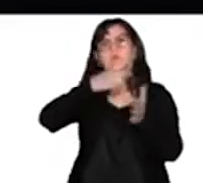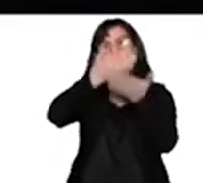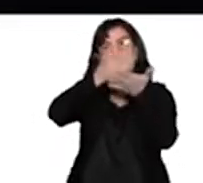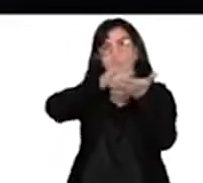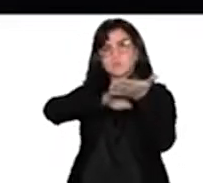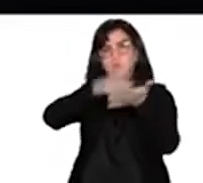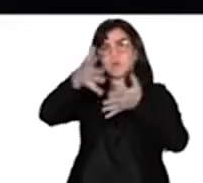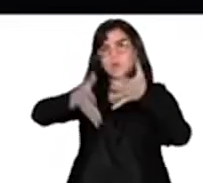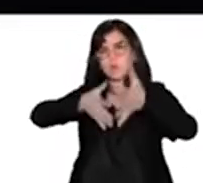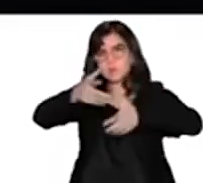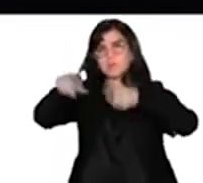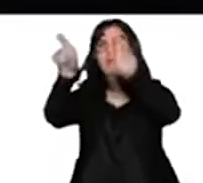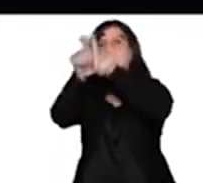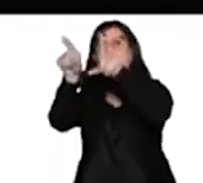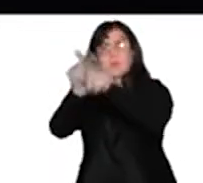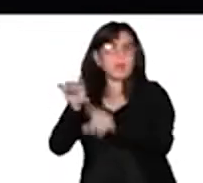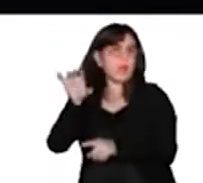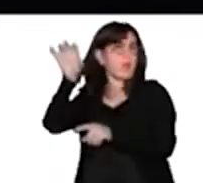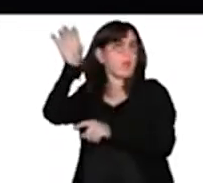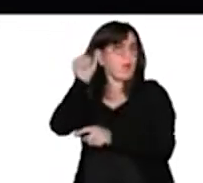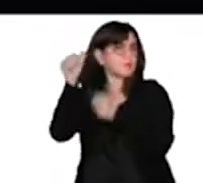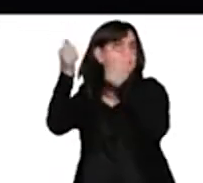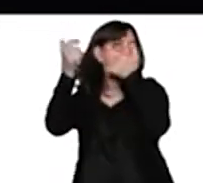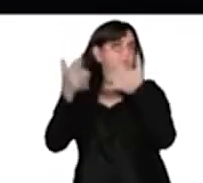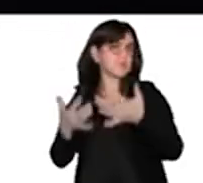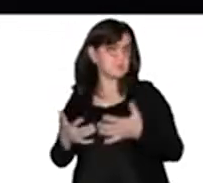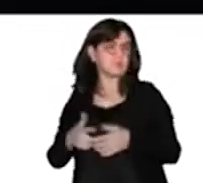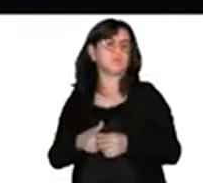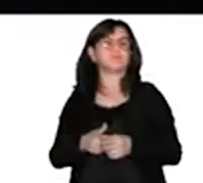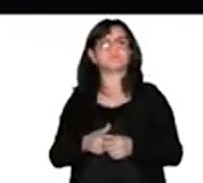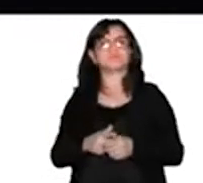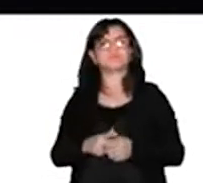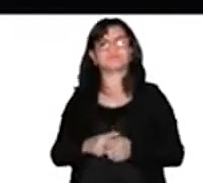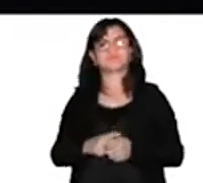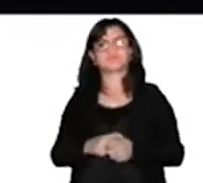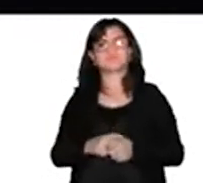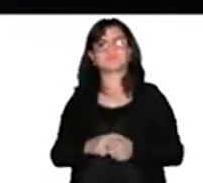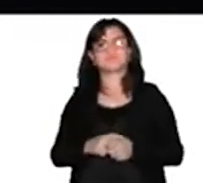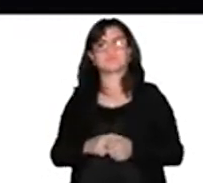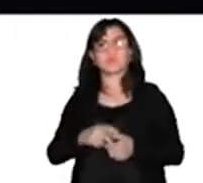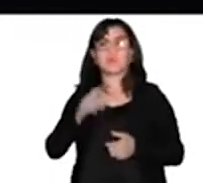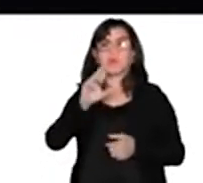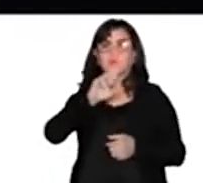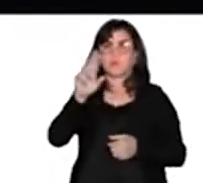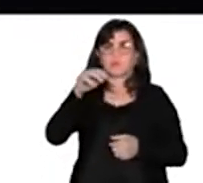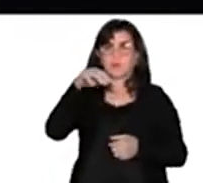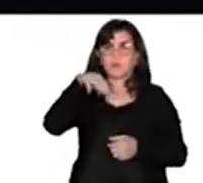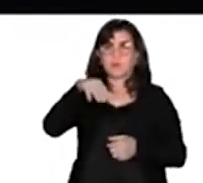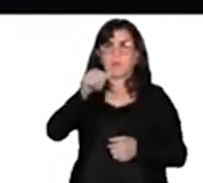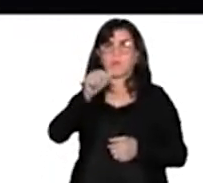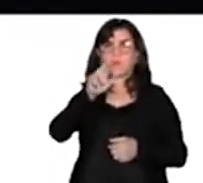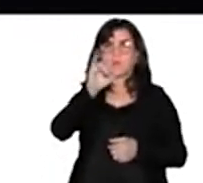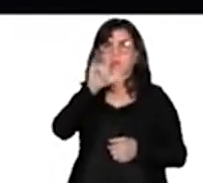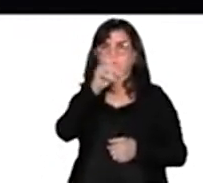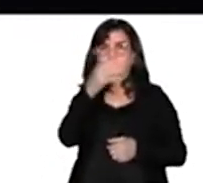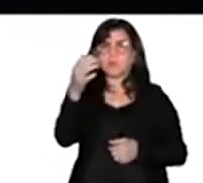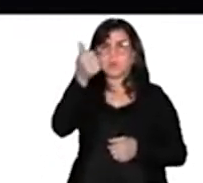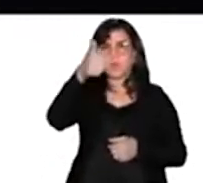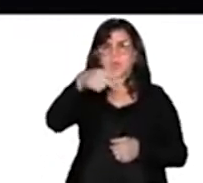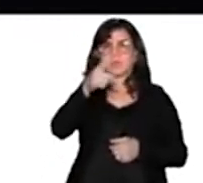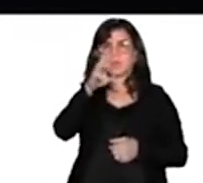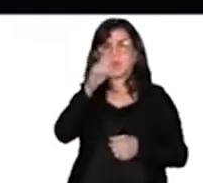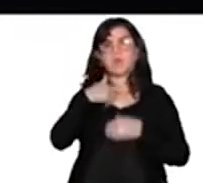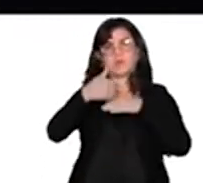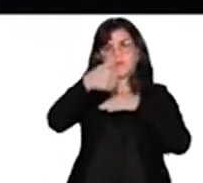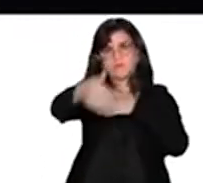tradução simultânea para Libras e também audiodescrição. Murilo Andriola se posiciona em frente ao palco.